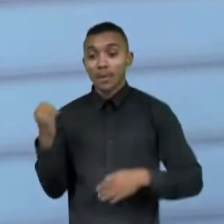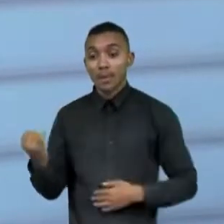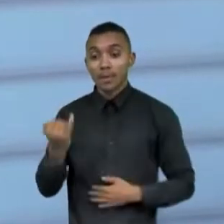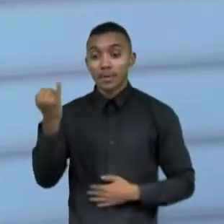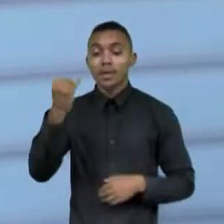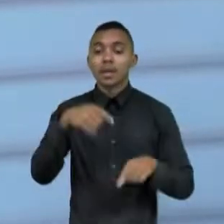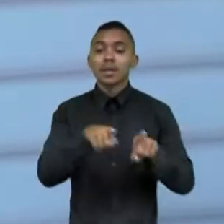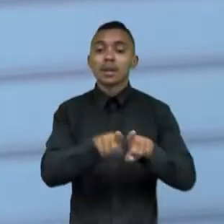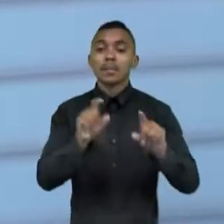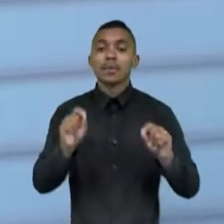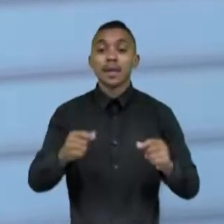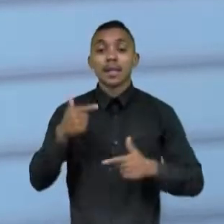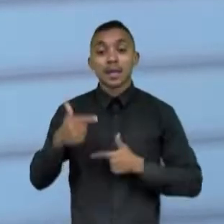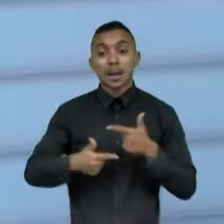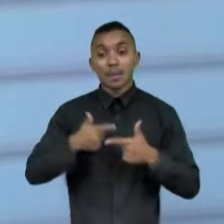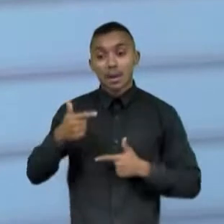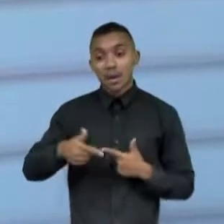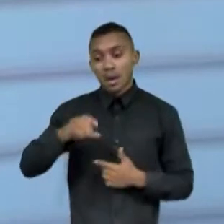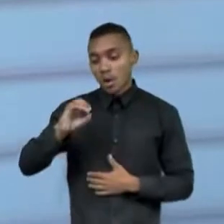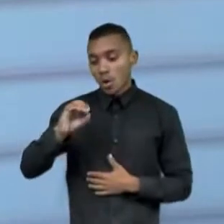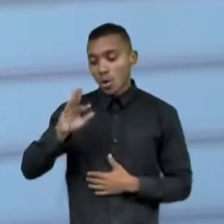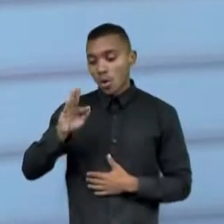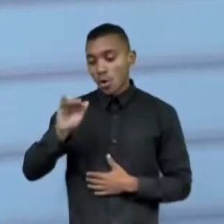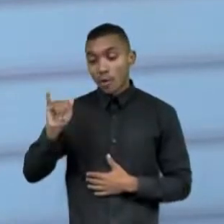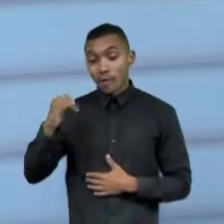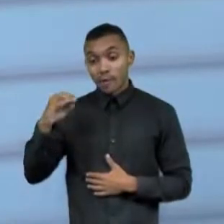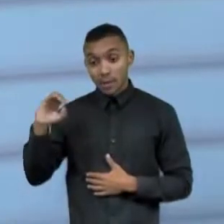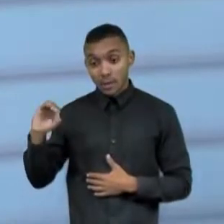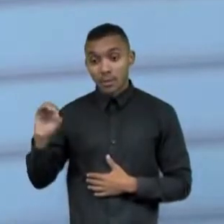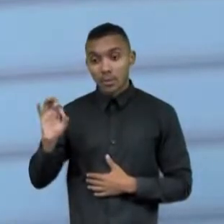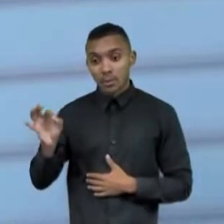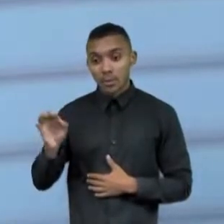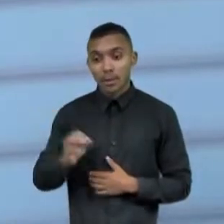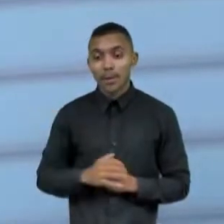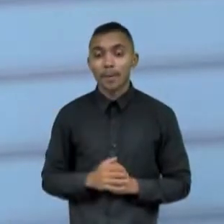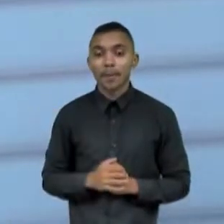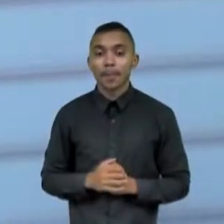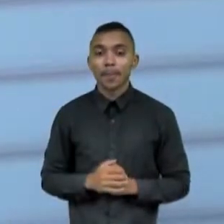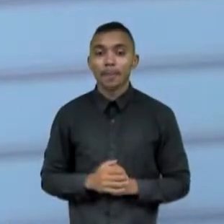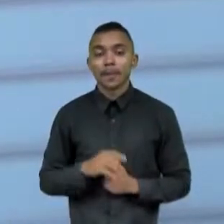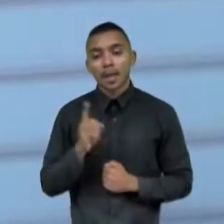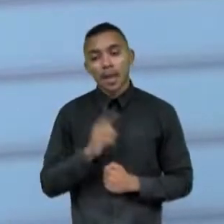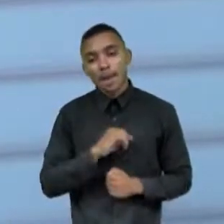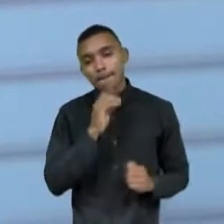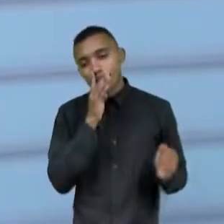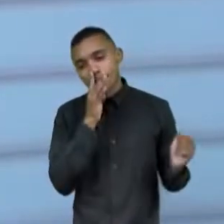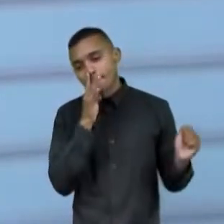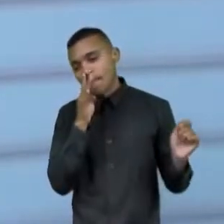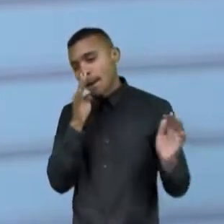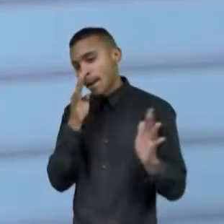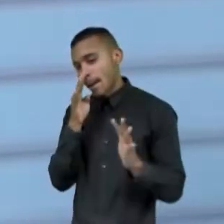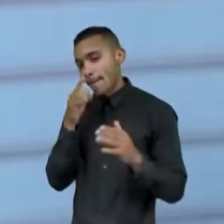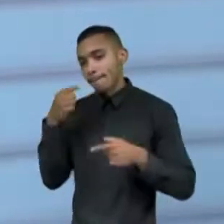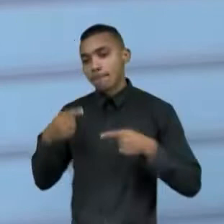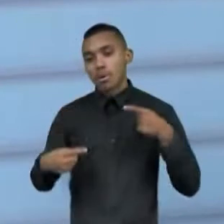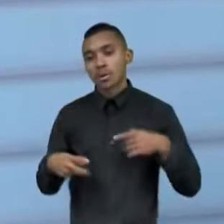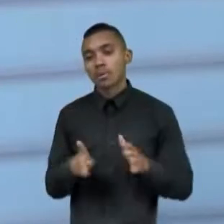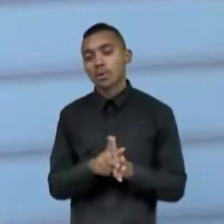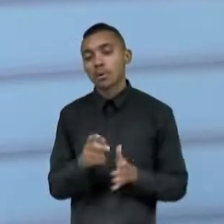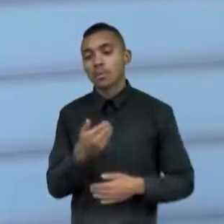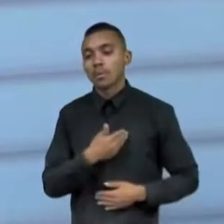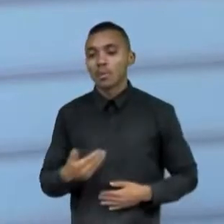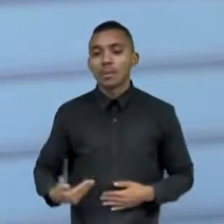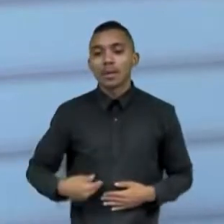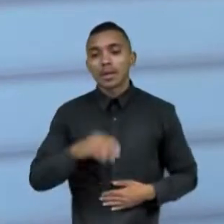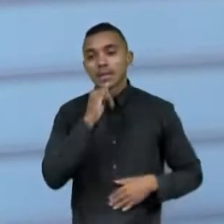digamos, de ofício nos temas a nível mais macro, né? No sentido de acompanhar as políticas, por exemplo, de moradia